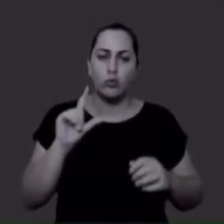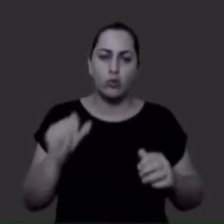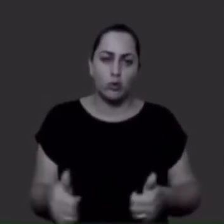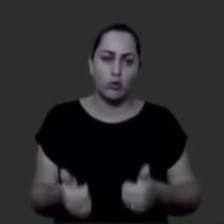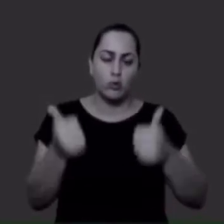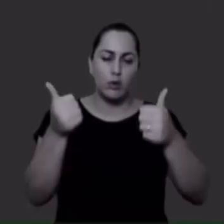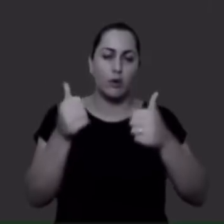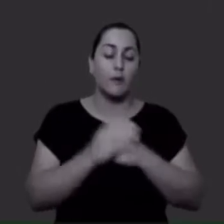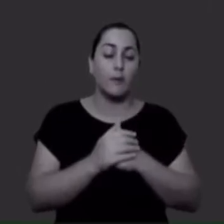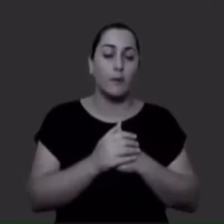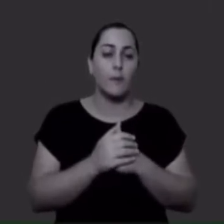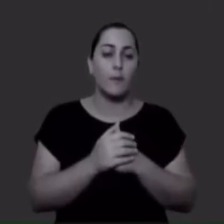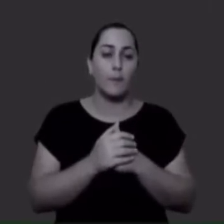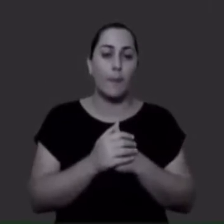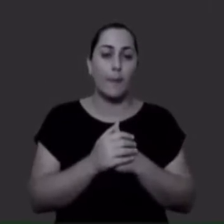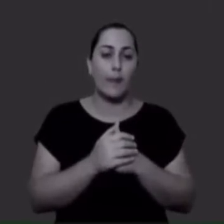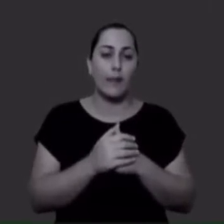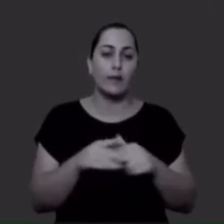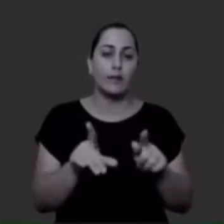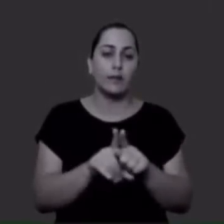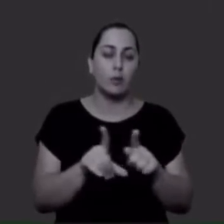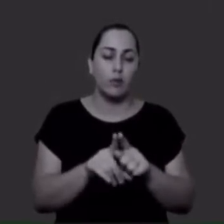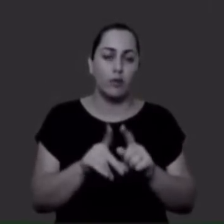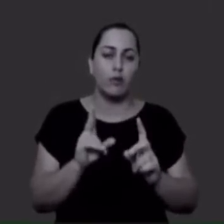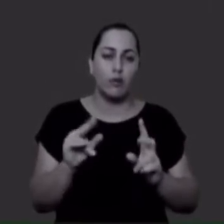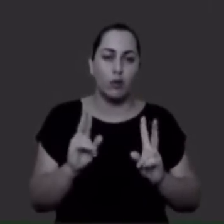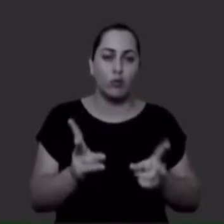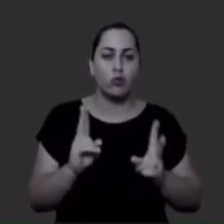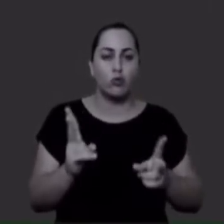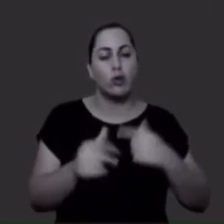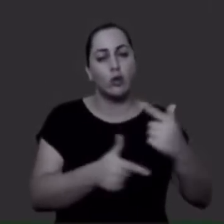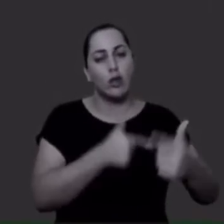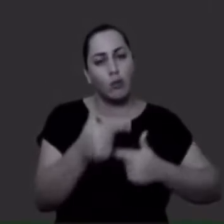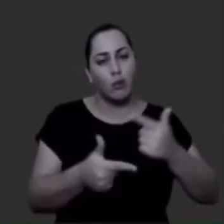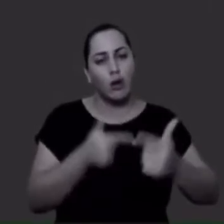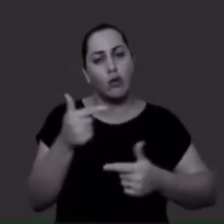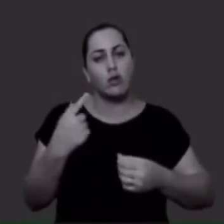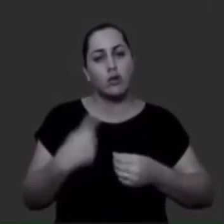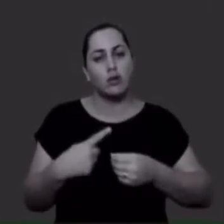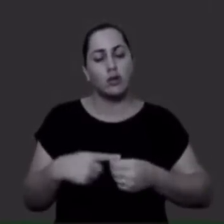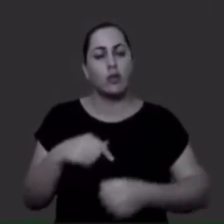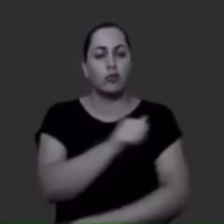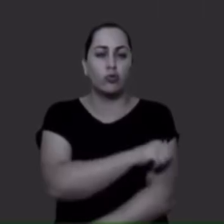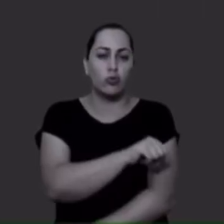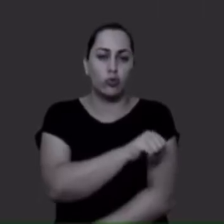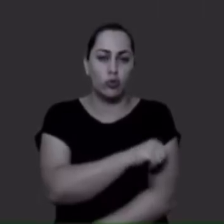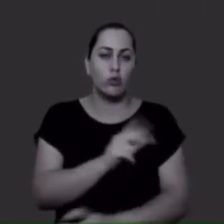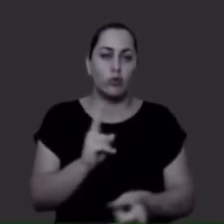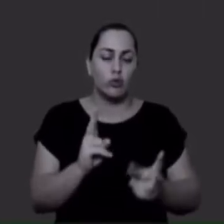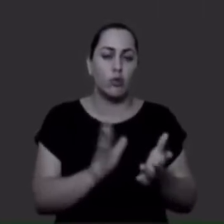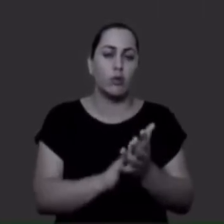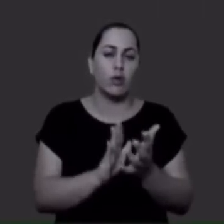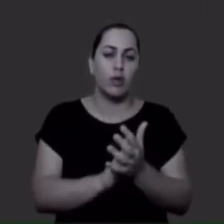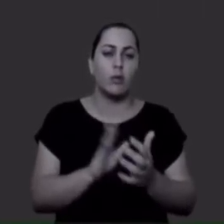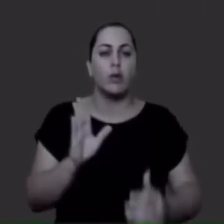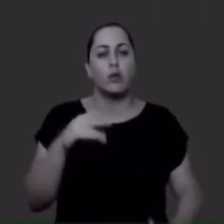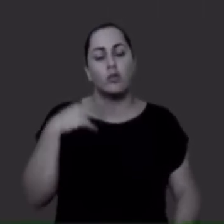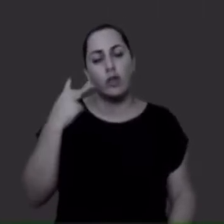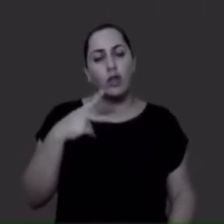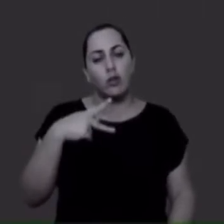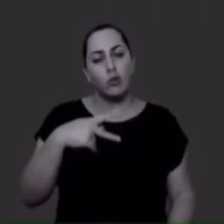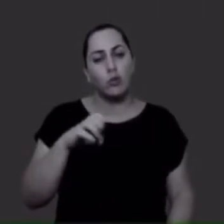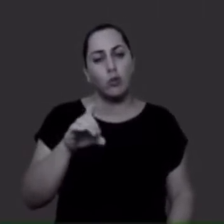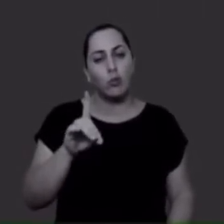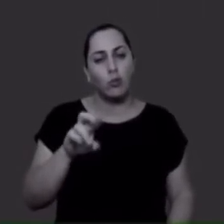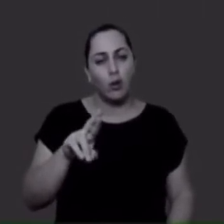teve uma manutenção de empregabilidade maior na cidade do Rio de Janeiro. Então, parabenizo o vereador Pedro Duarte pela iniciativa